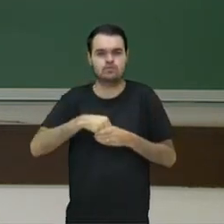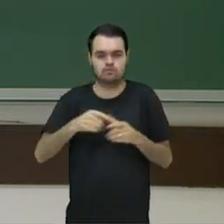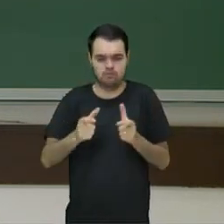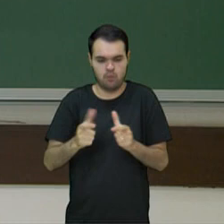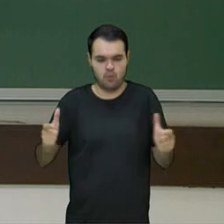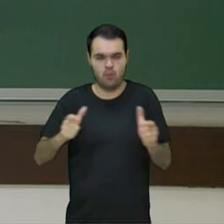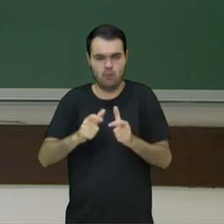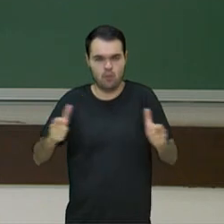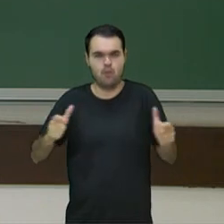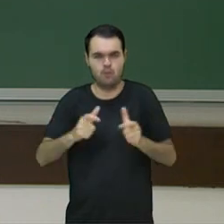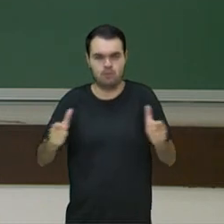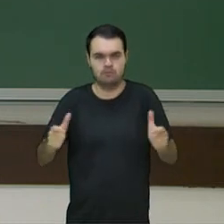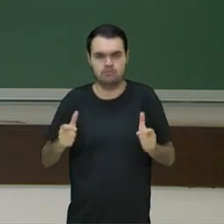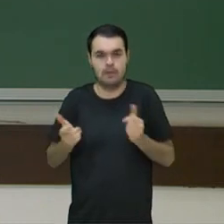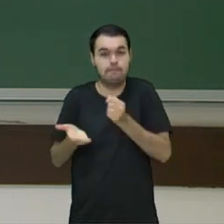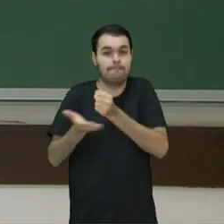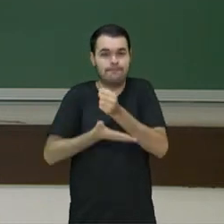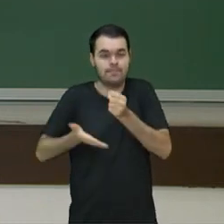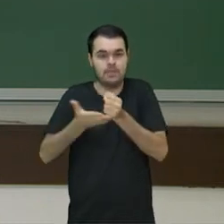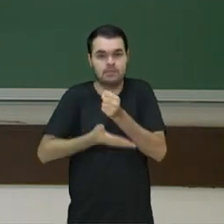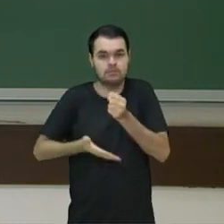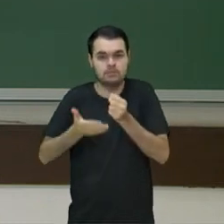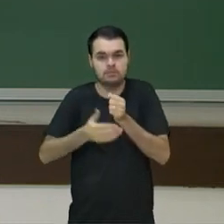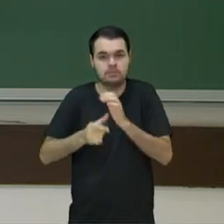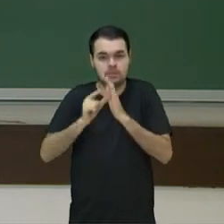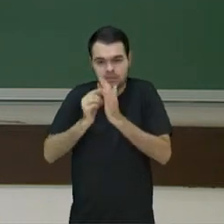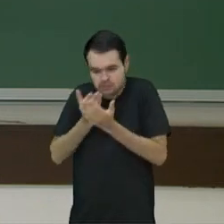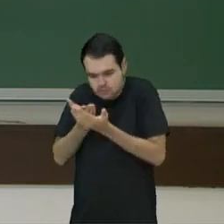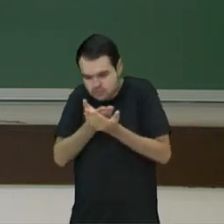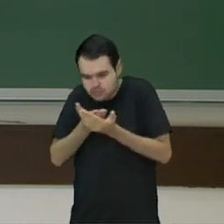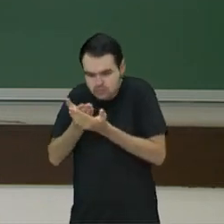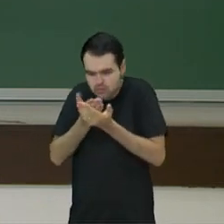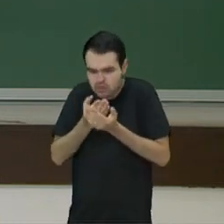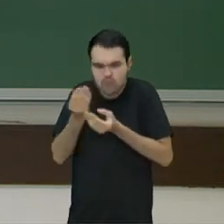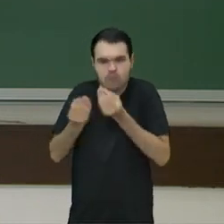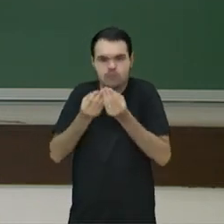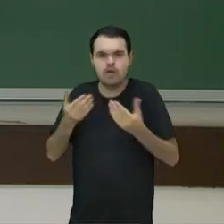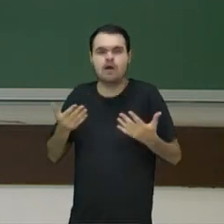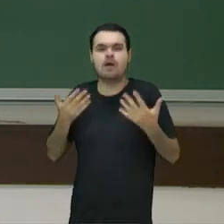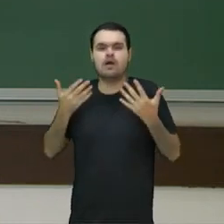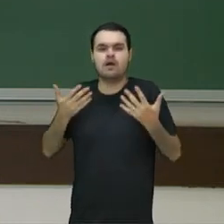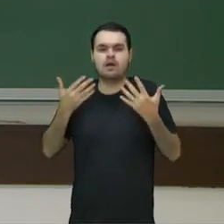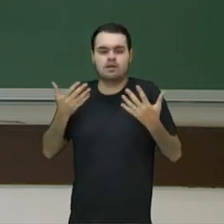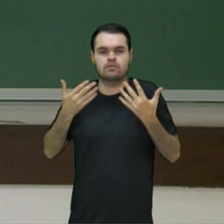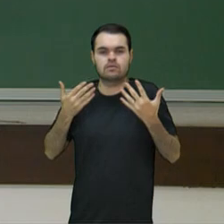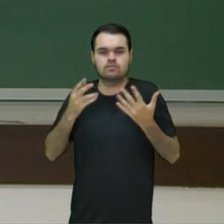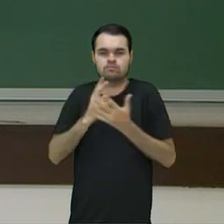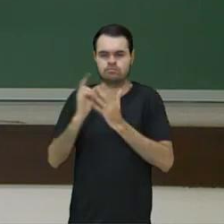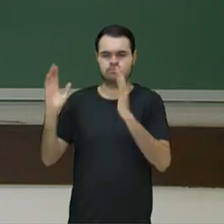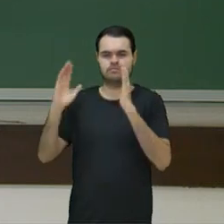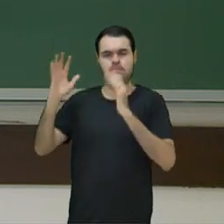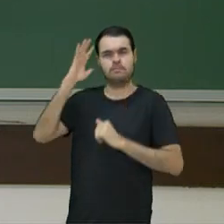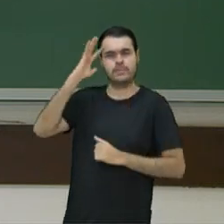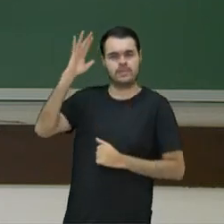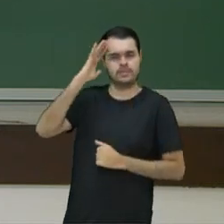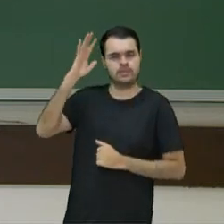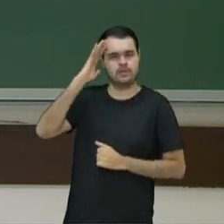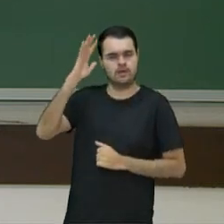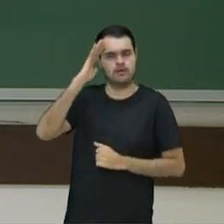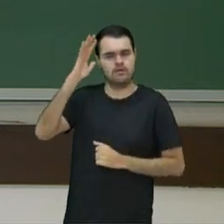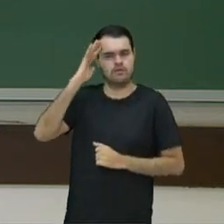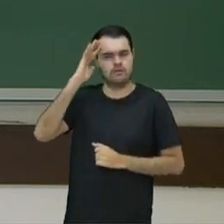Curiosamente, ele se baseou nos estudos de Fourier da condução de calor. Ainda na época pensava-se